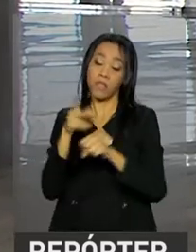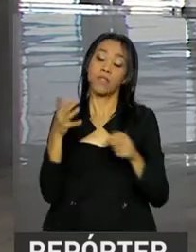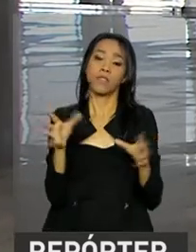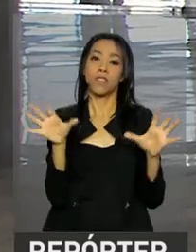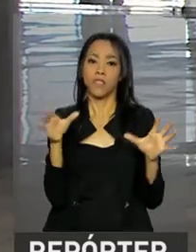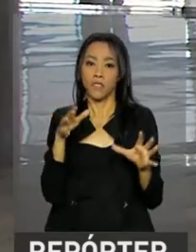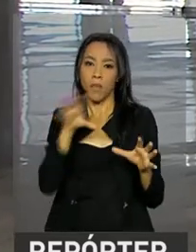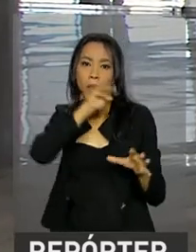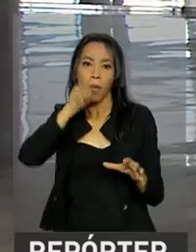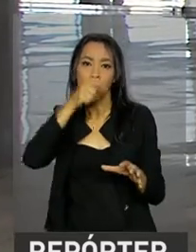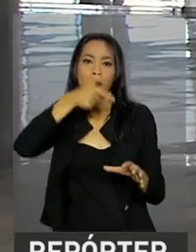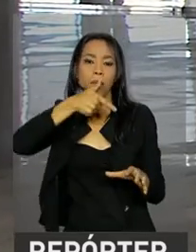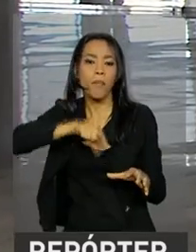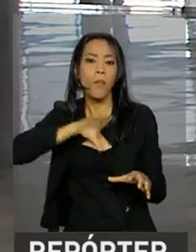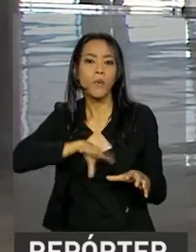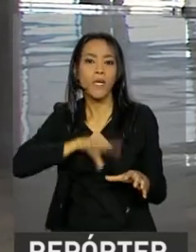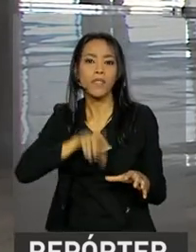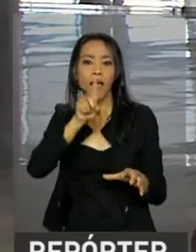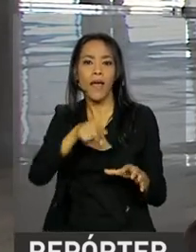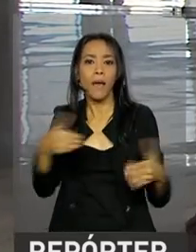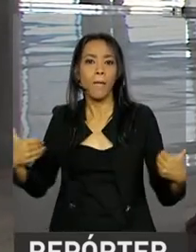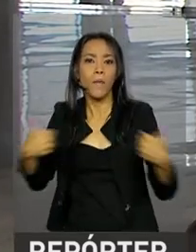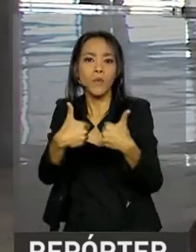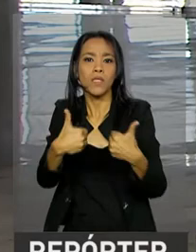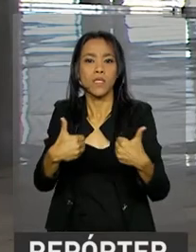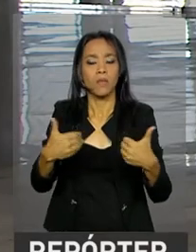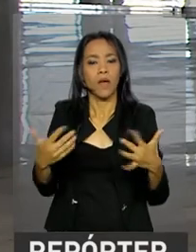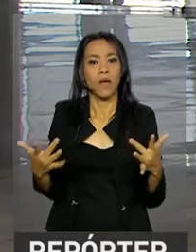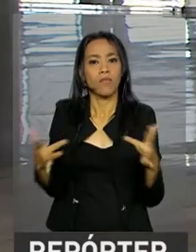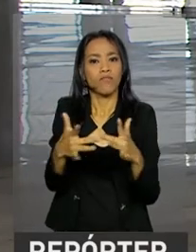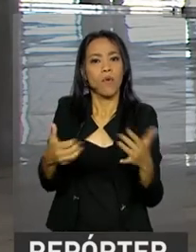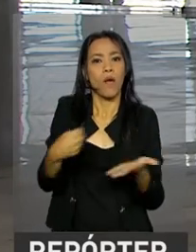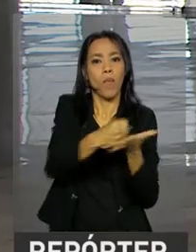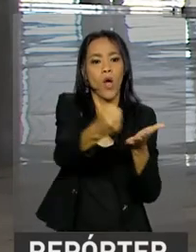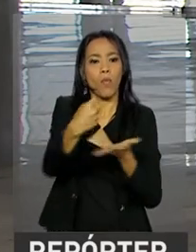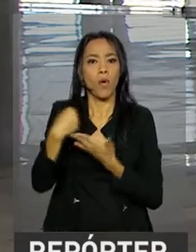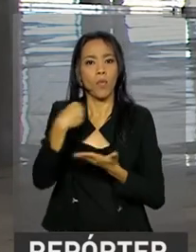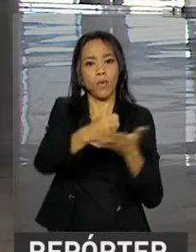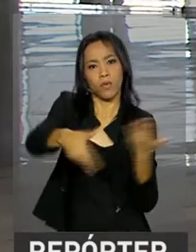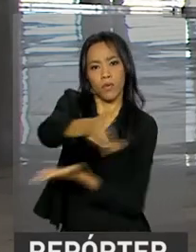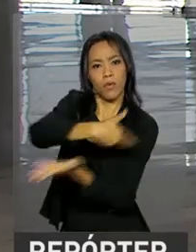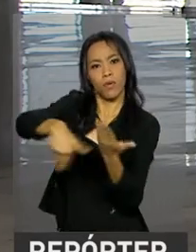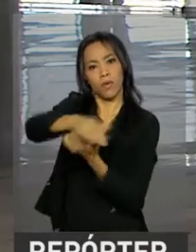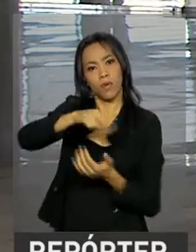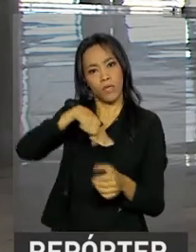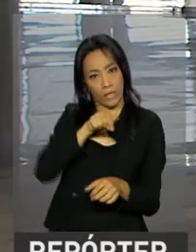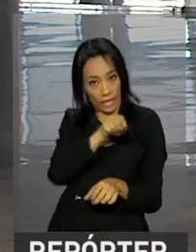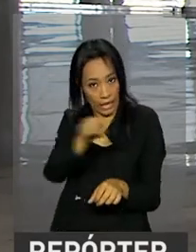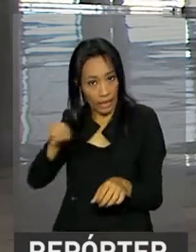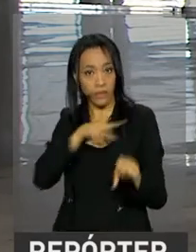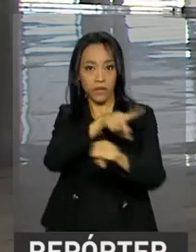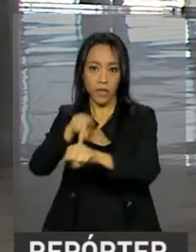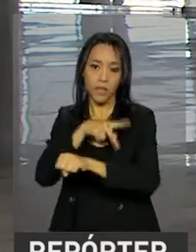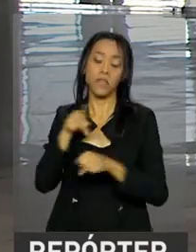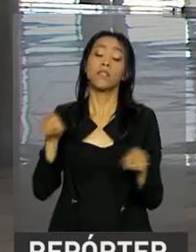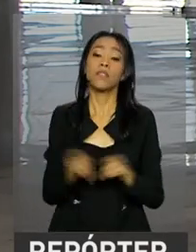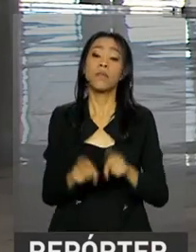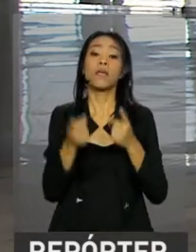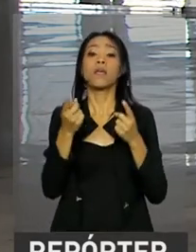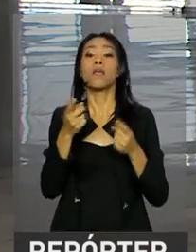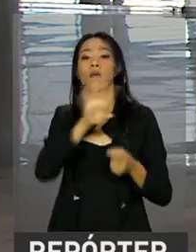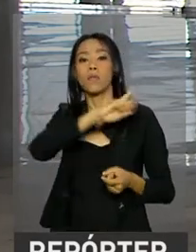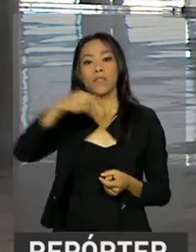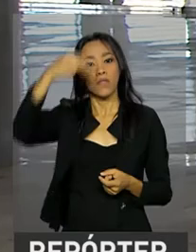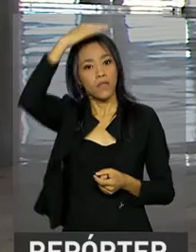novas possibilidades de aproximação e cooperação entre esses 9 países. O presidente disse também que, na